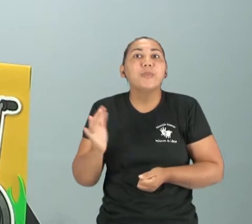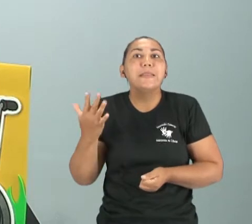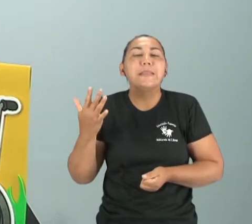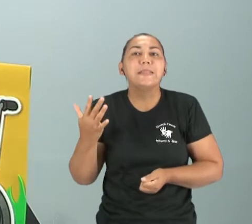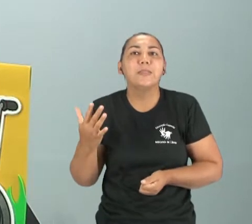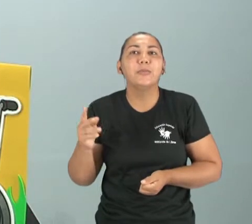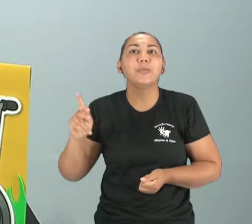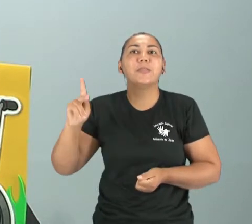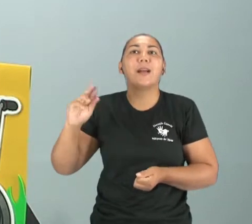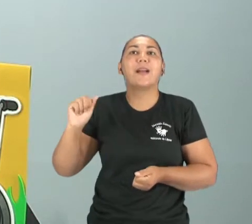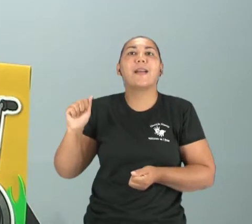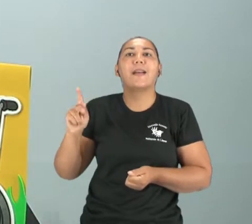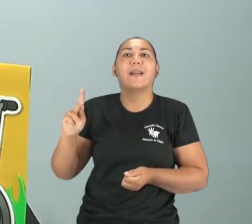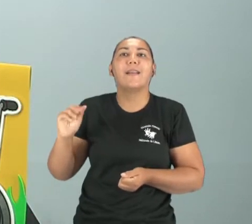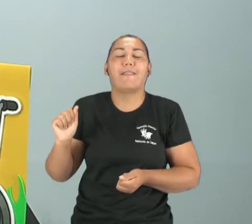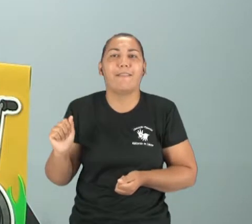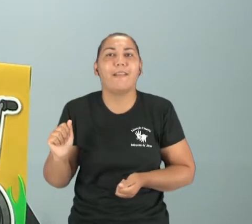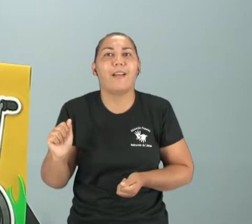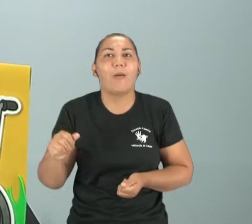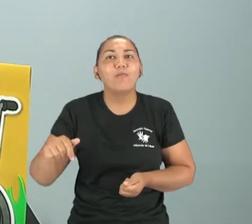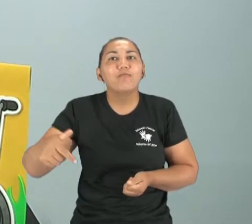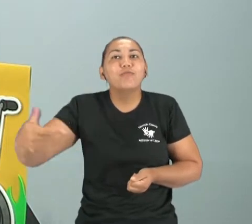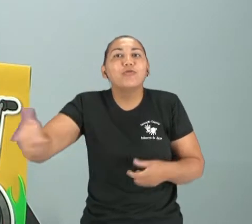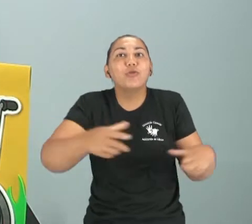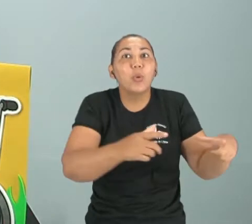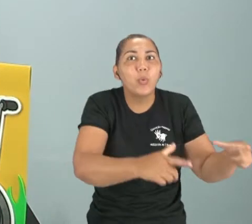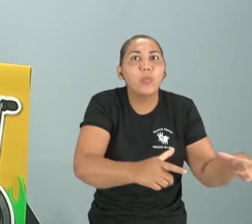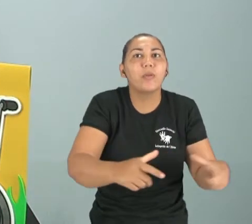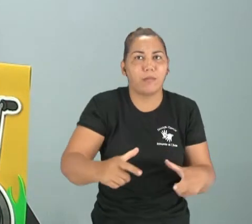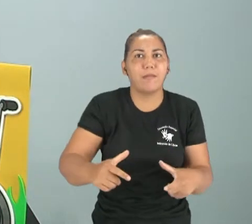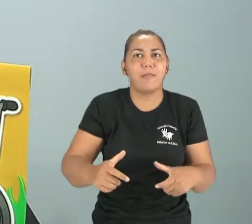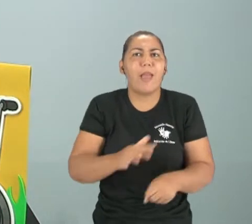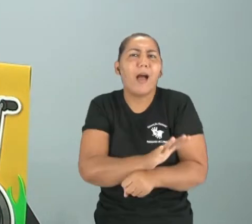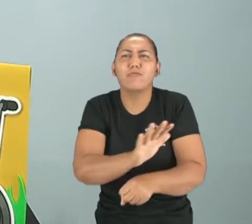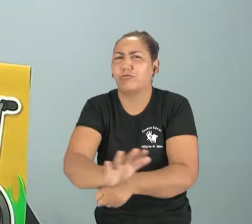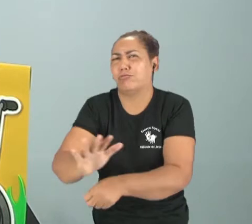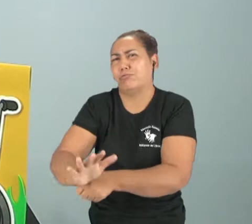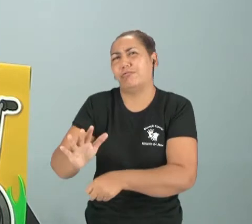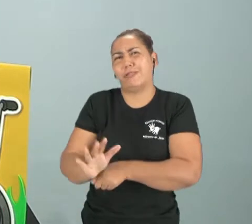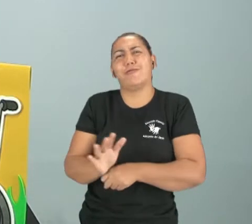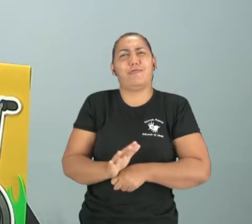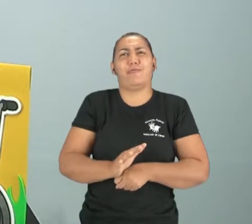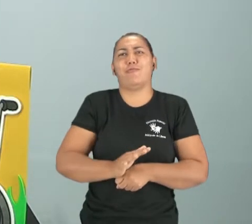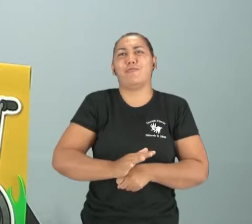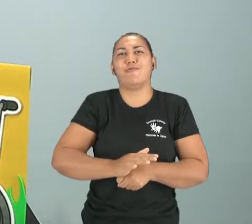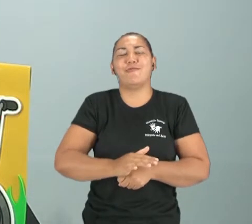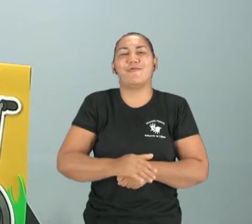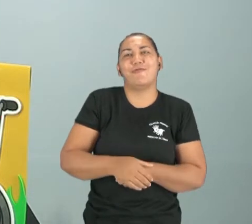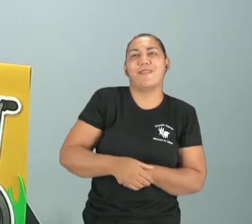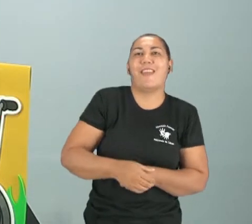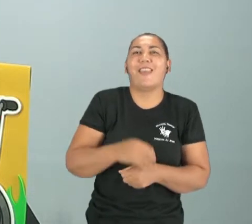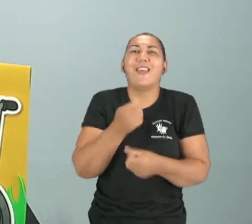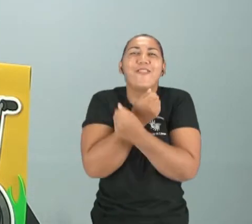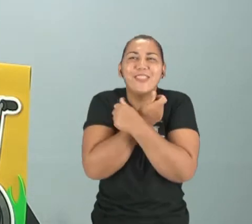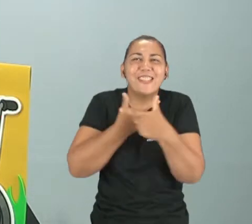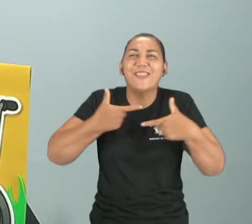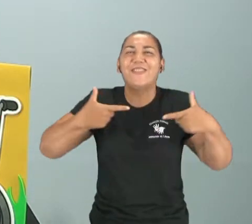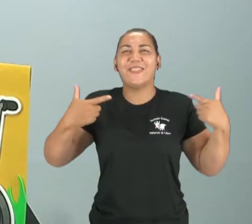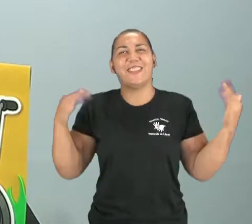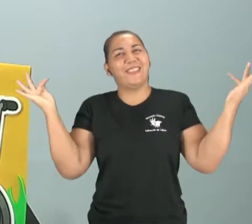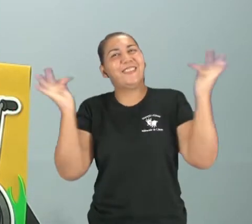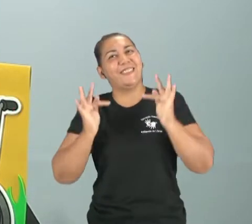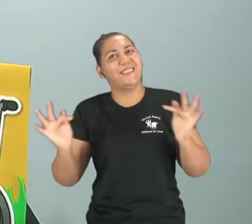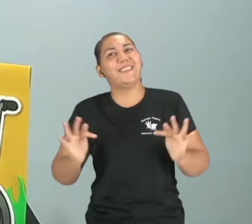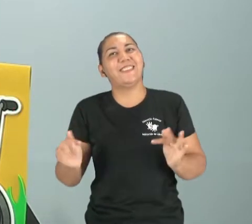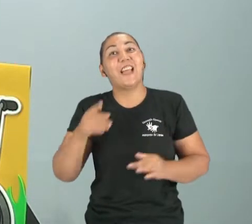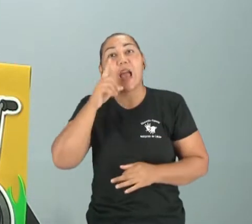gosta dele, ele ajuda todo mundo, ele é uma criança que está sempre feliz, sorridente, os pais